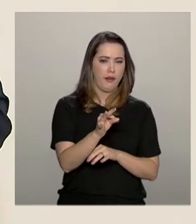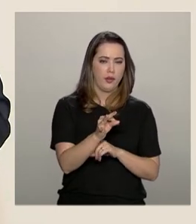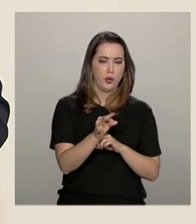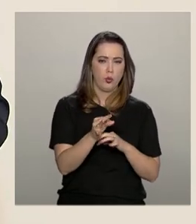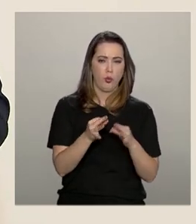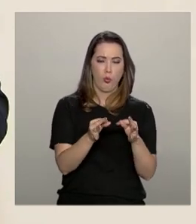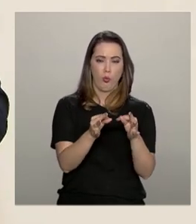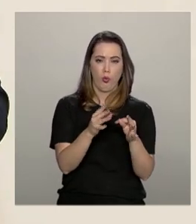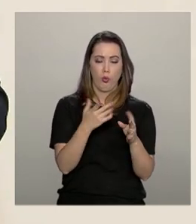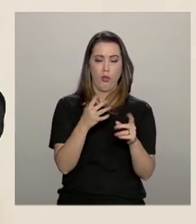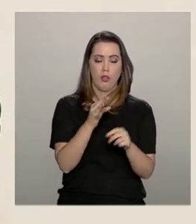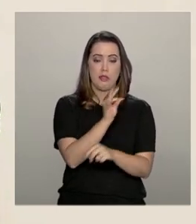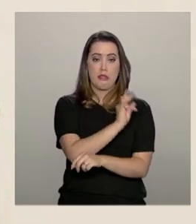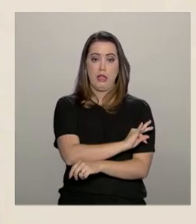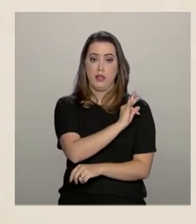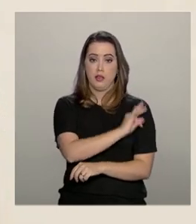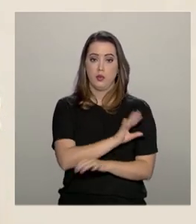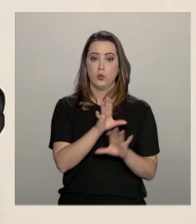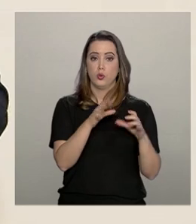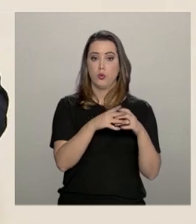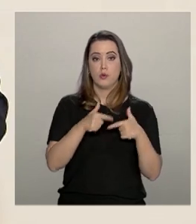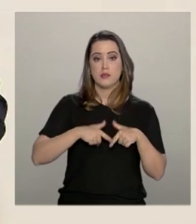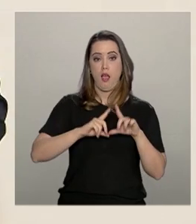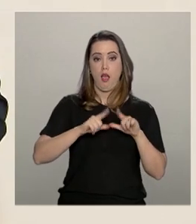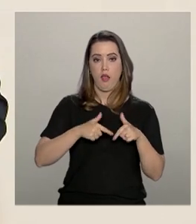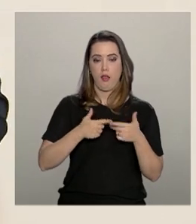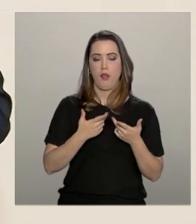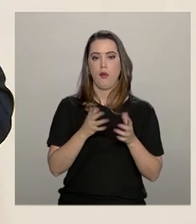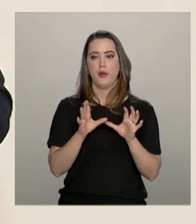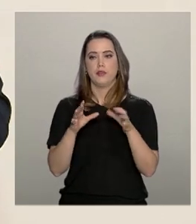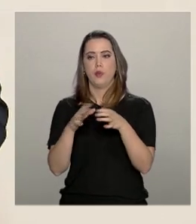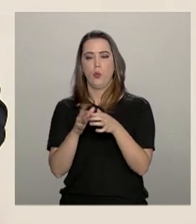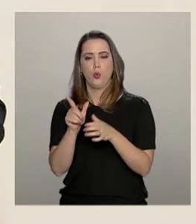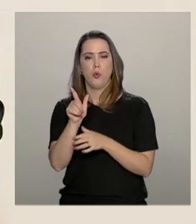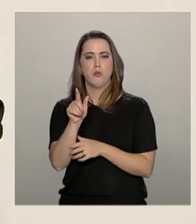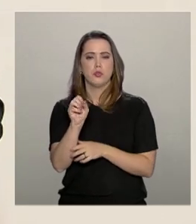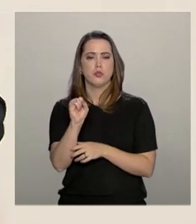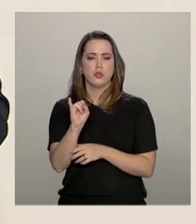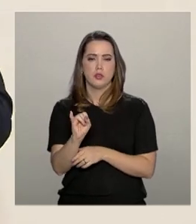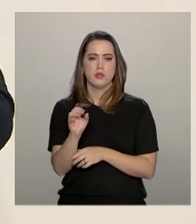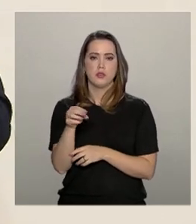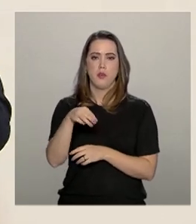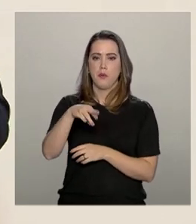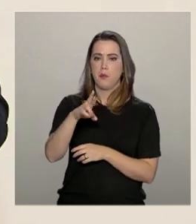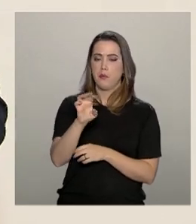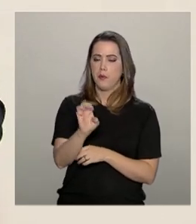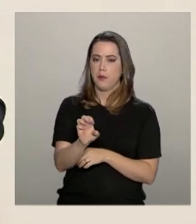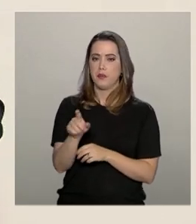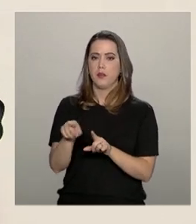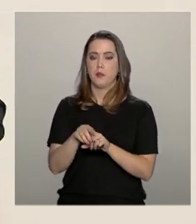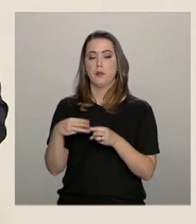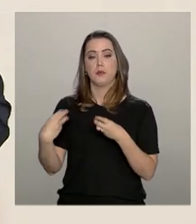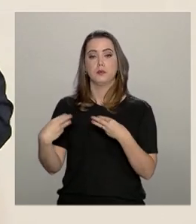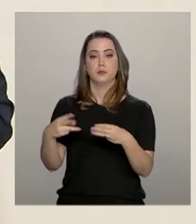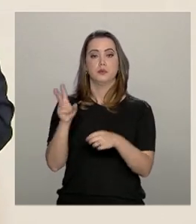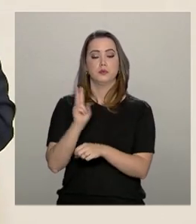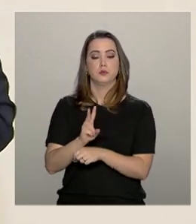em Brumadinho, Casa Civil, GSI, MRE e Ministério da Defesa.